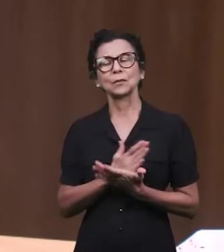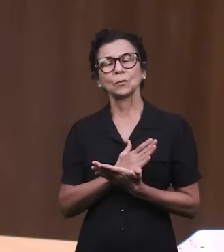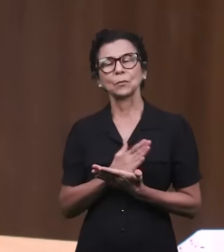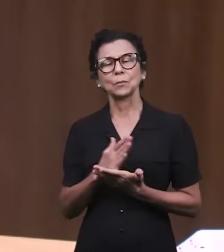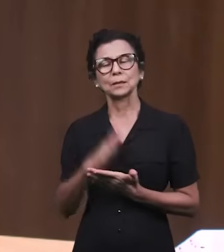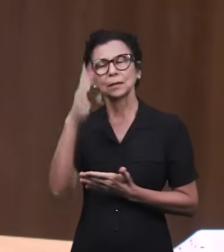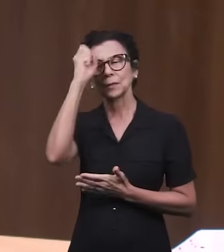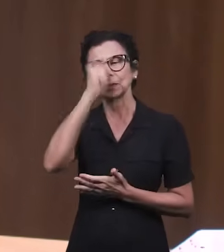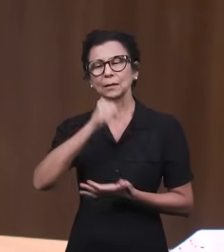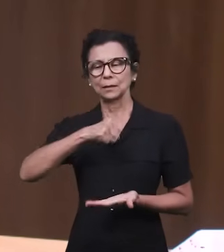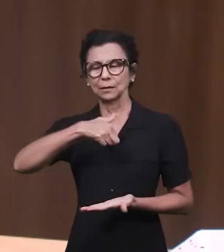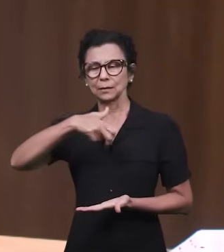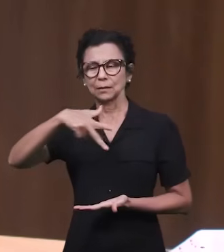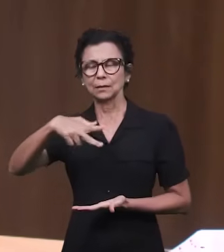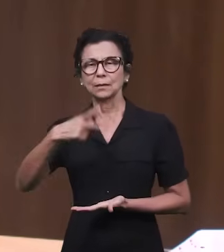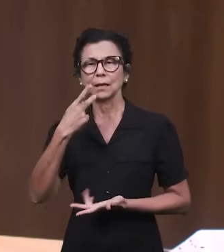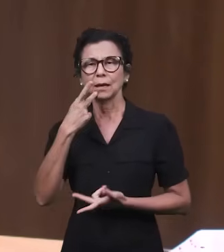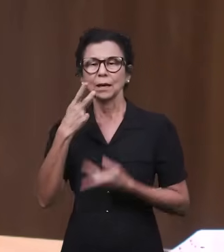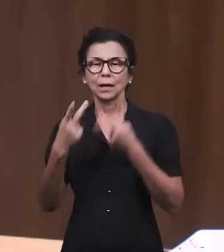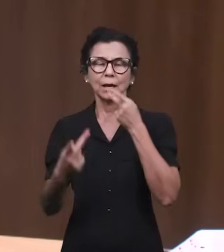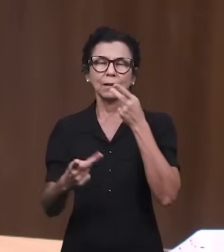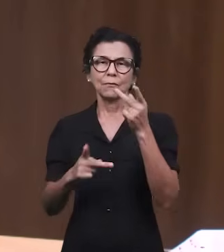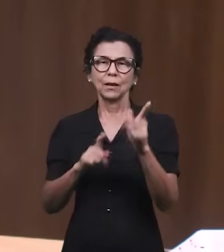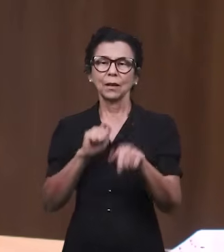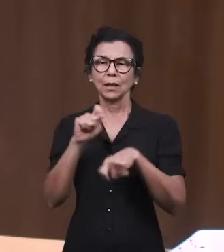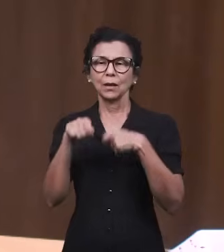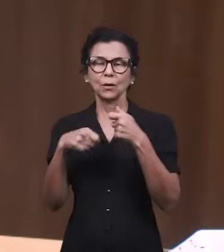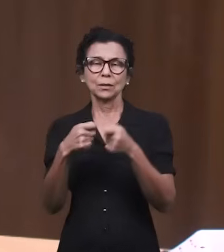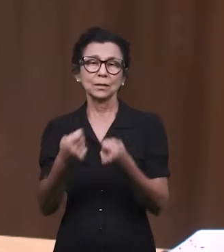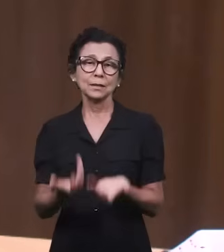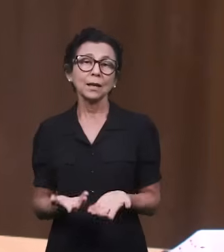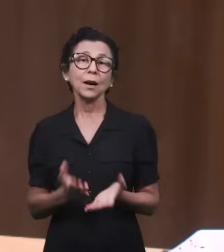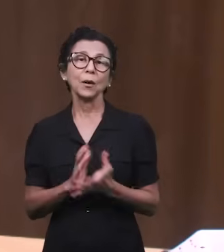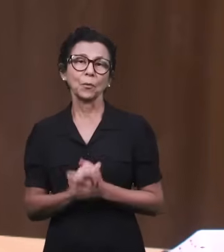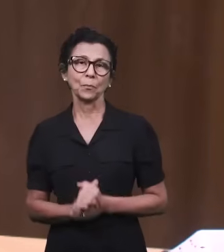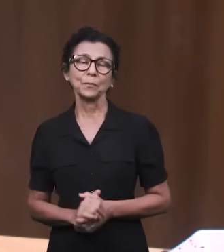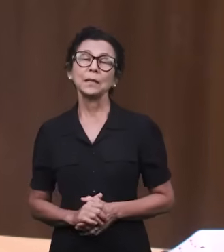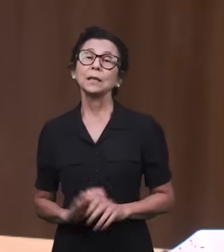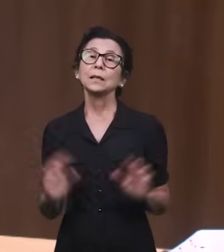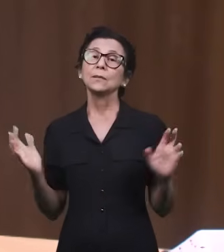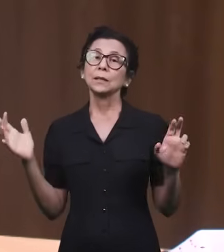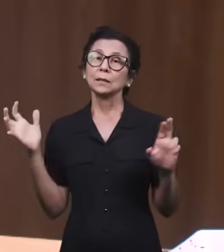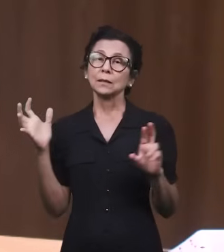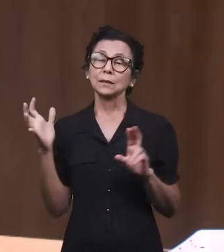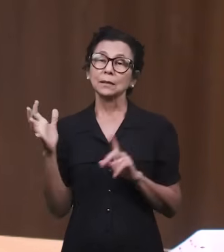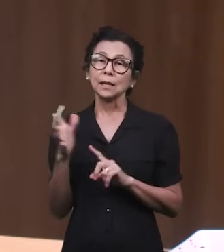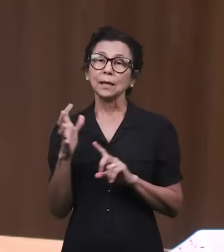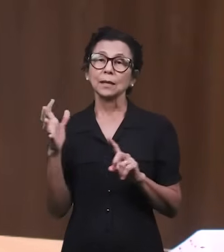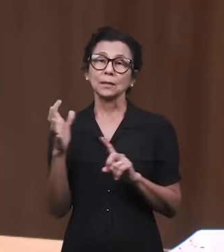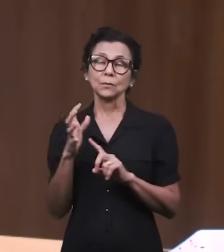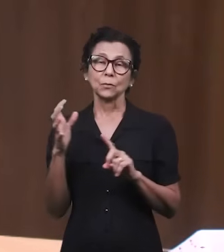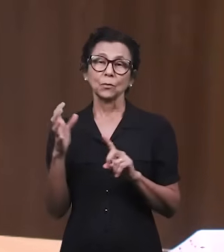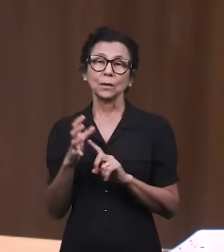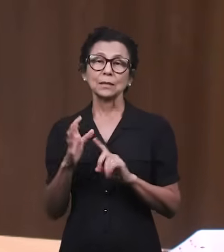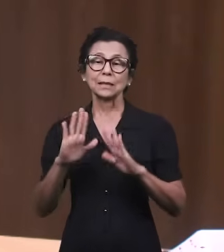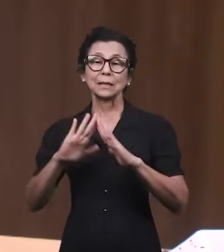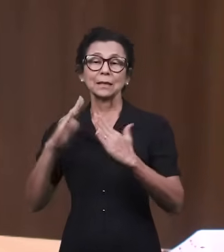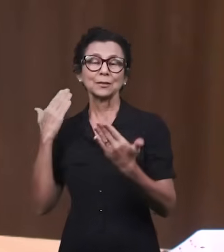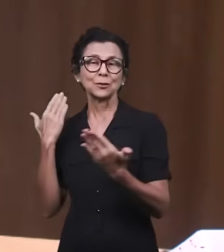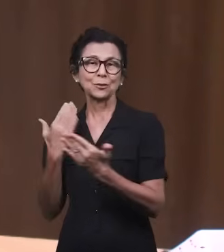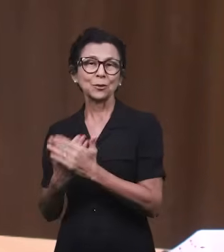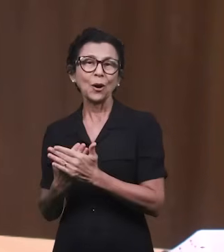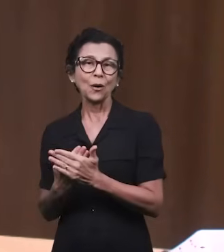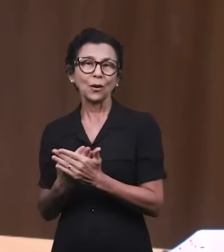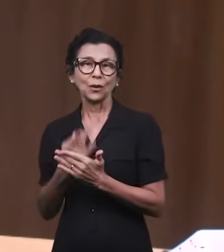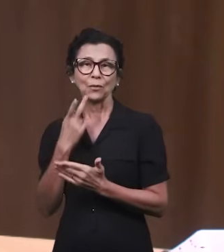E isso vai influenciar diretamente no desenvolvimento cognitivo na escola, por exemplo, na fala. Então, são